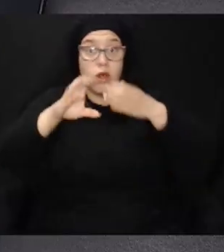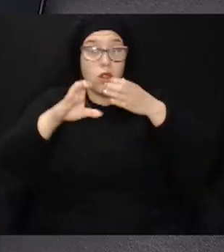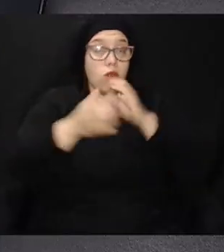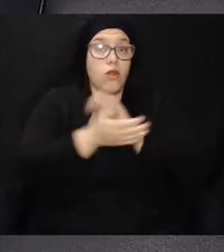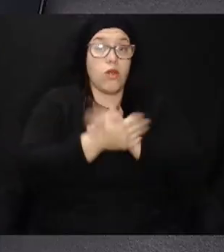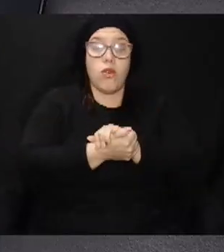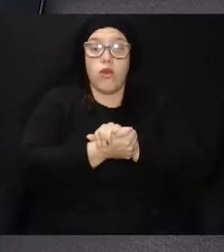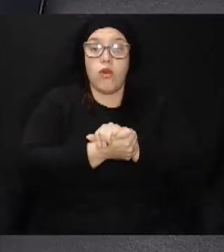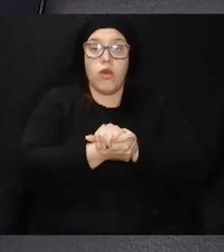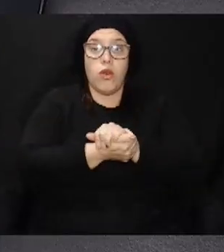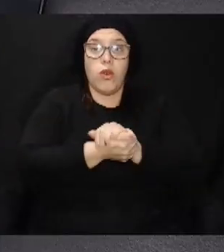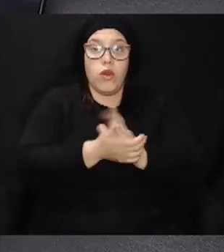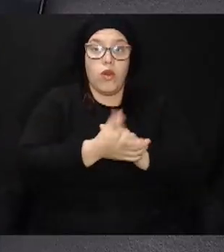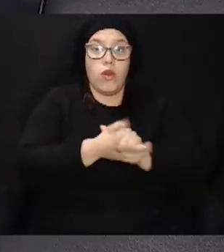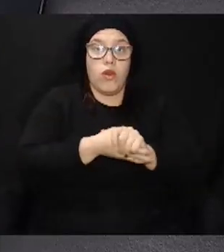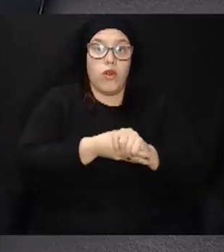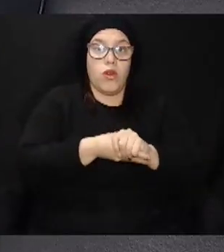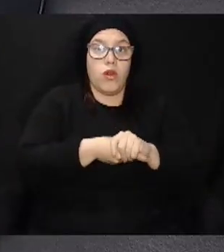e